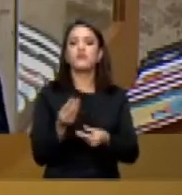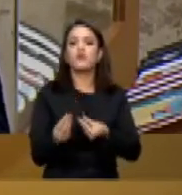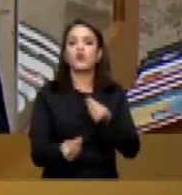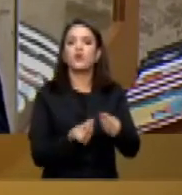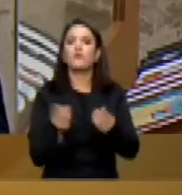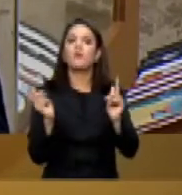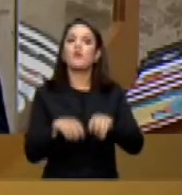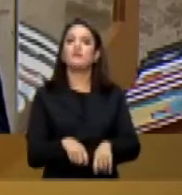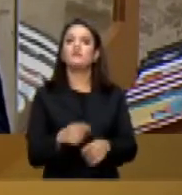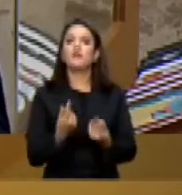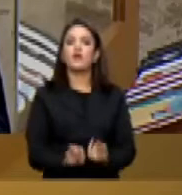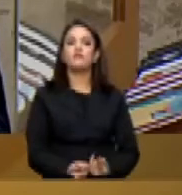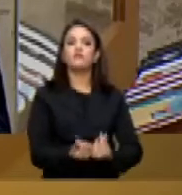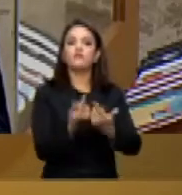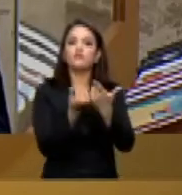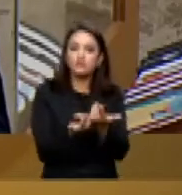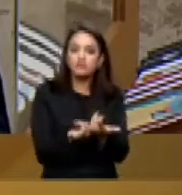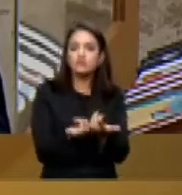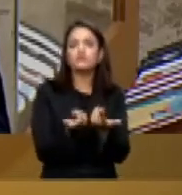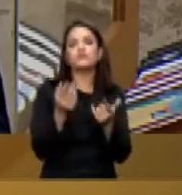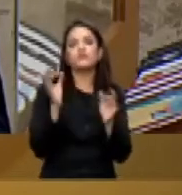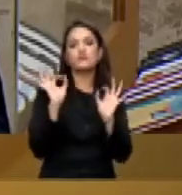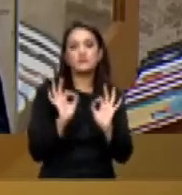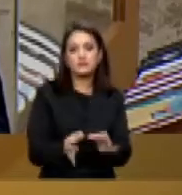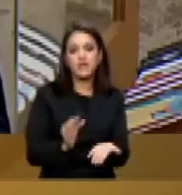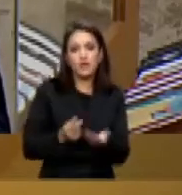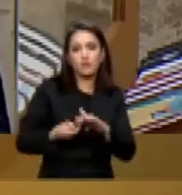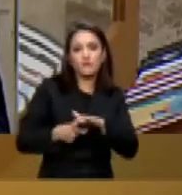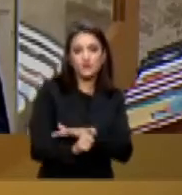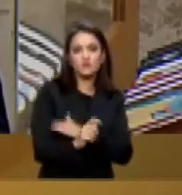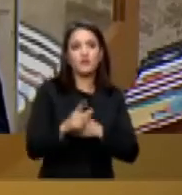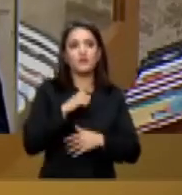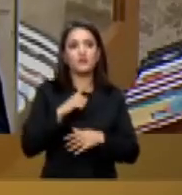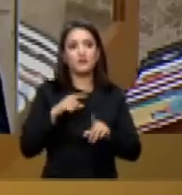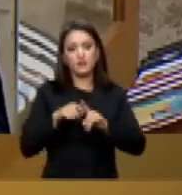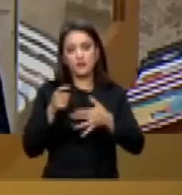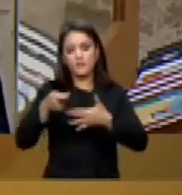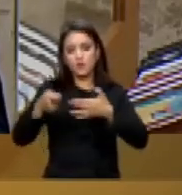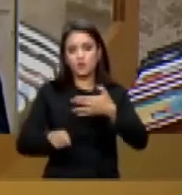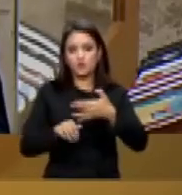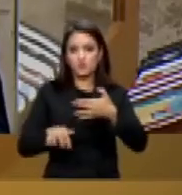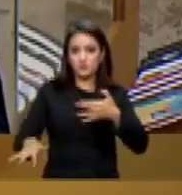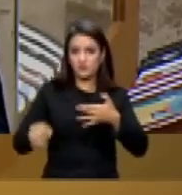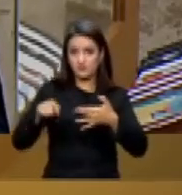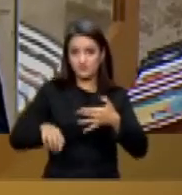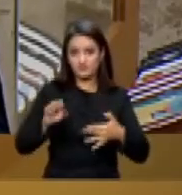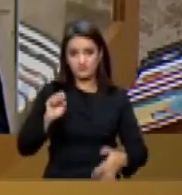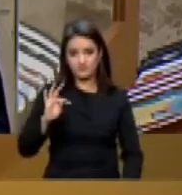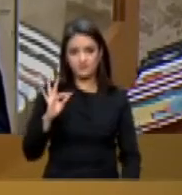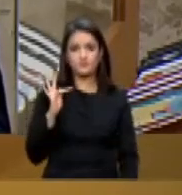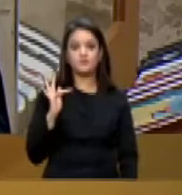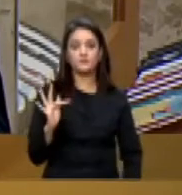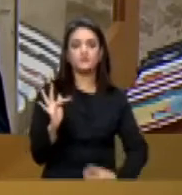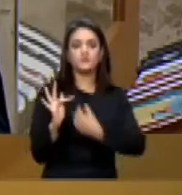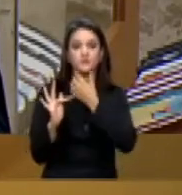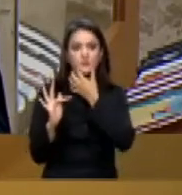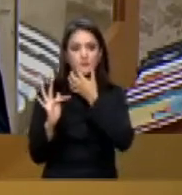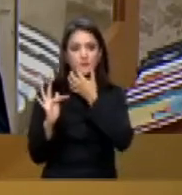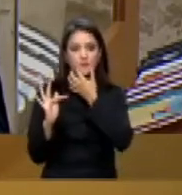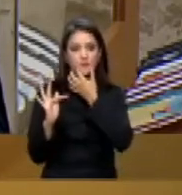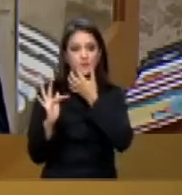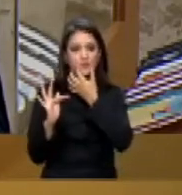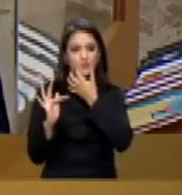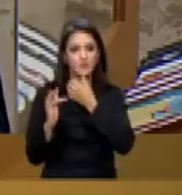de remuneração do capital investido, encontra fundamento na jurisprudência dessa Suprema Corte